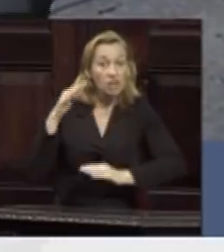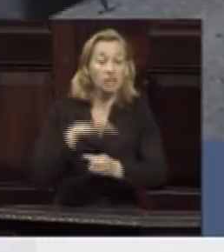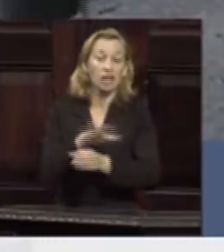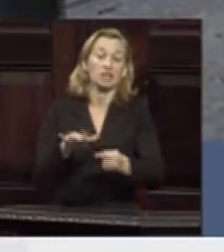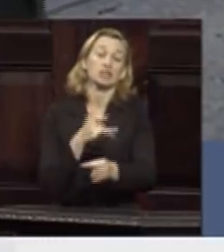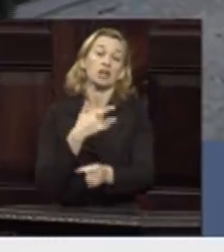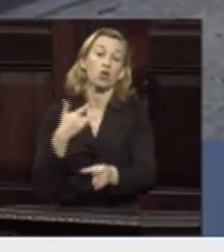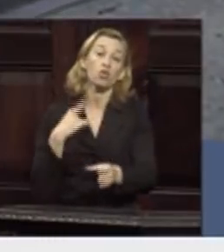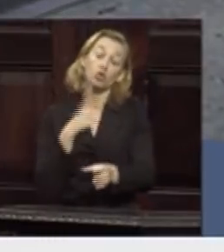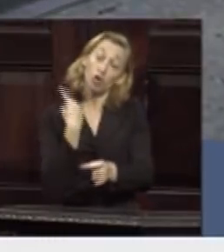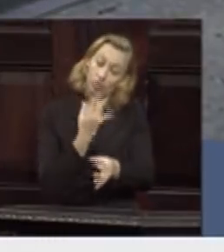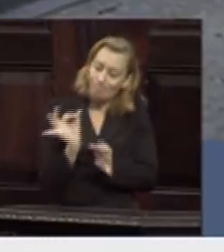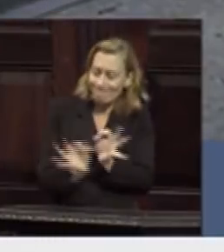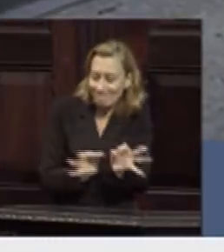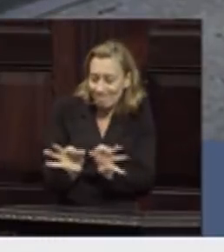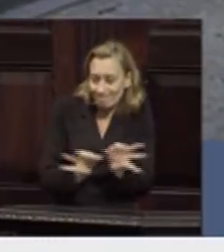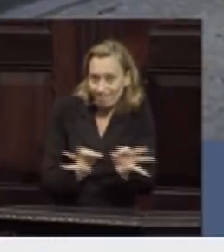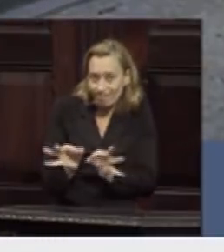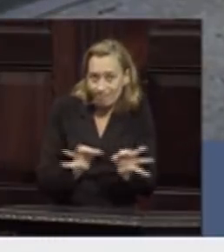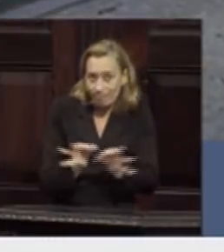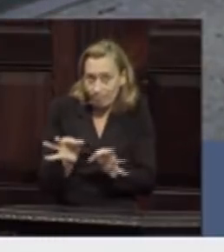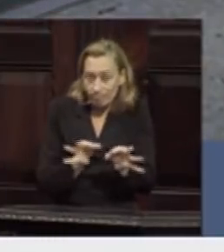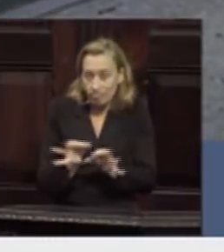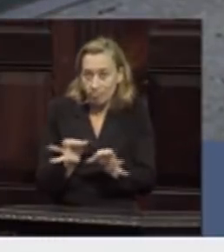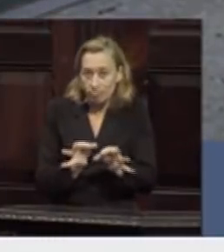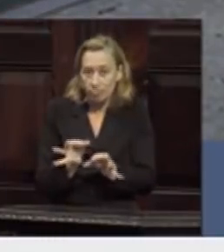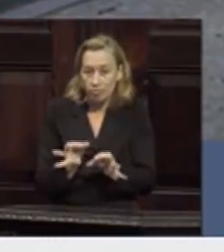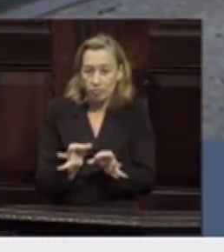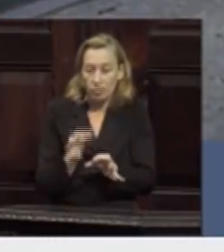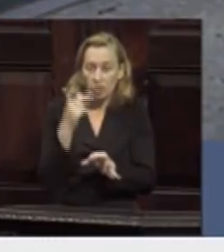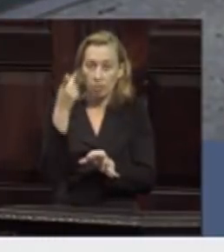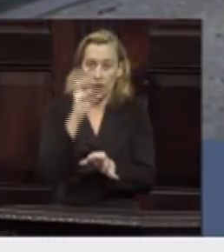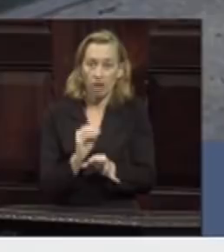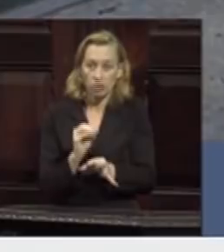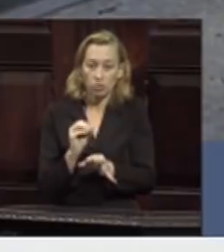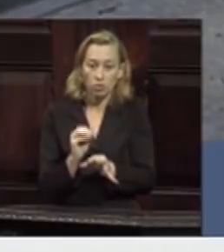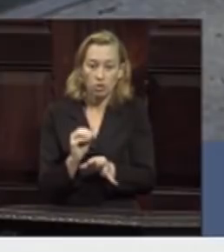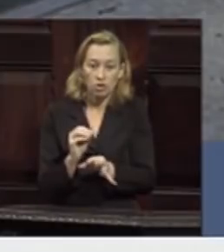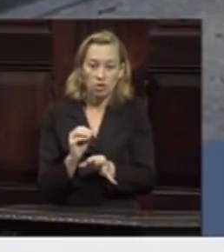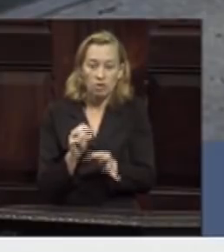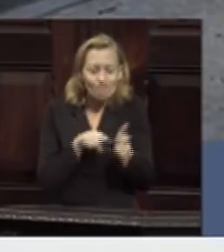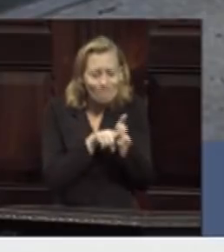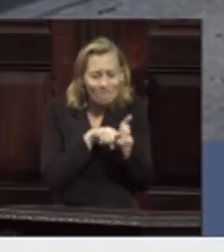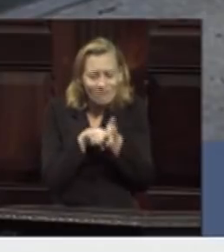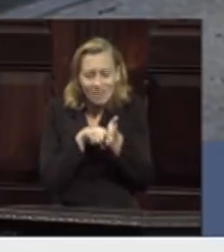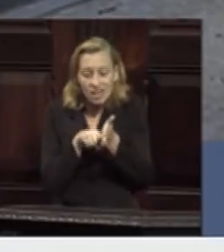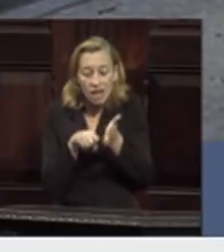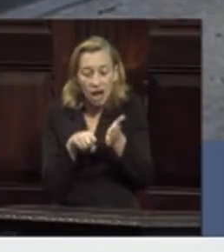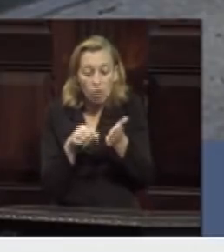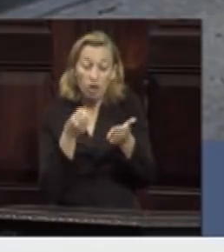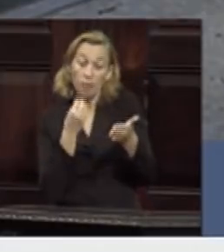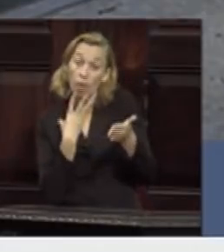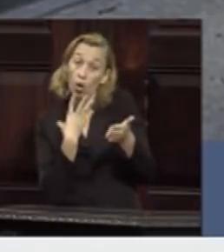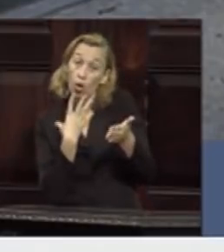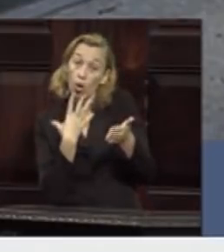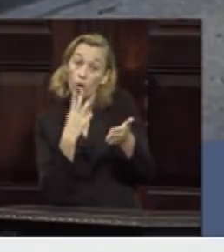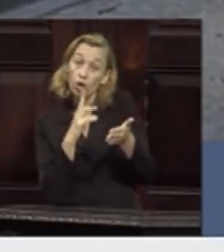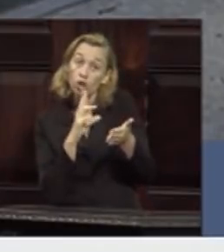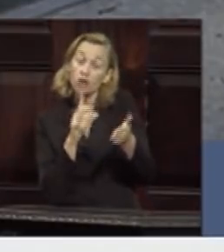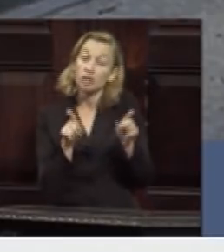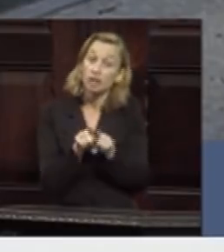analisar o plano e verificar no plano aquilo que contempla